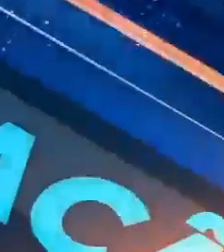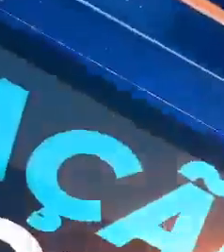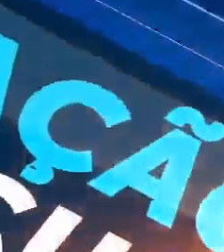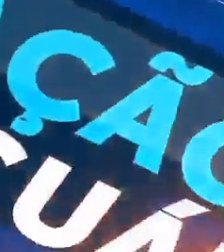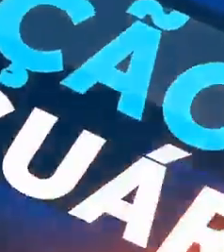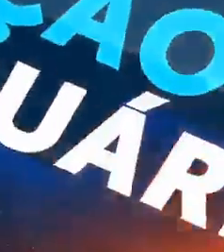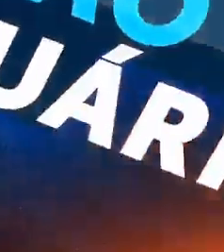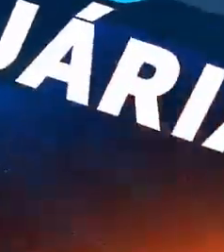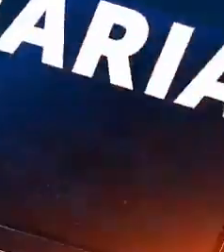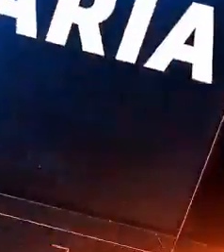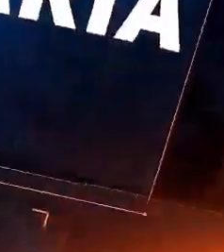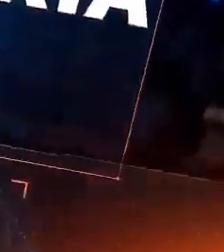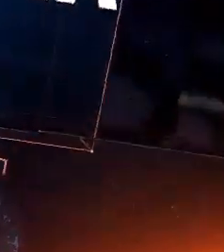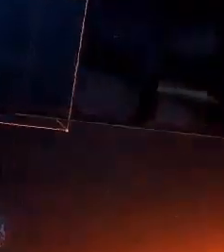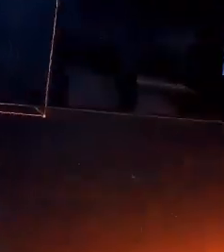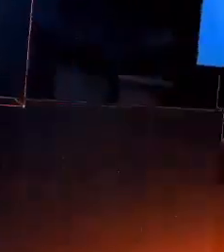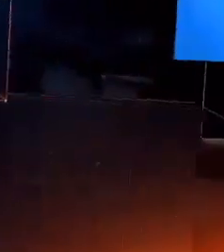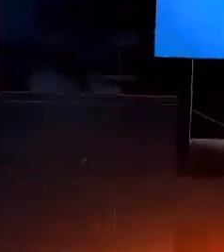ah